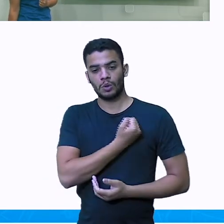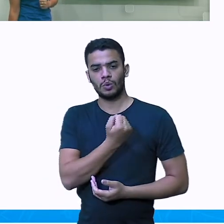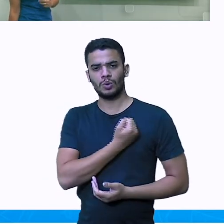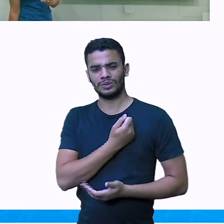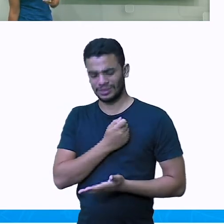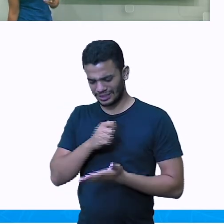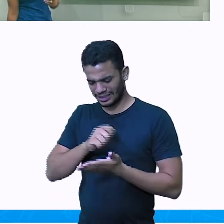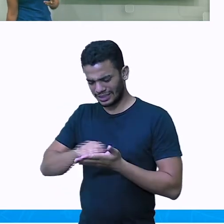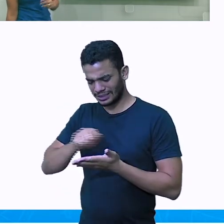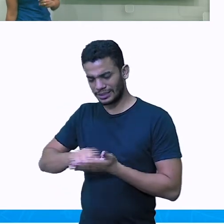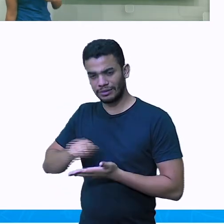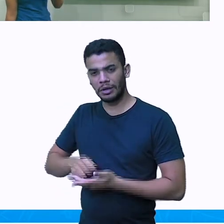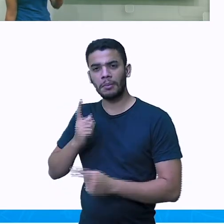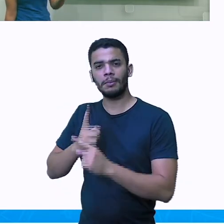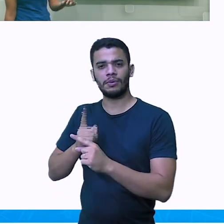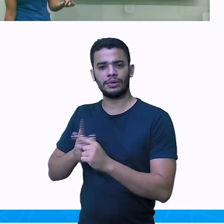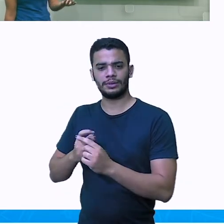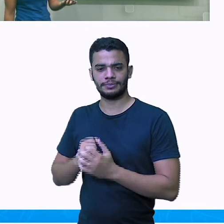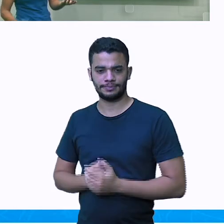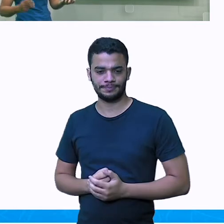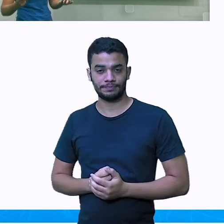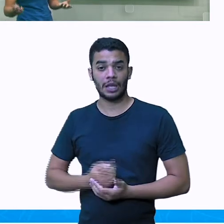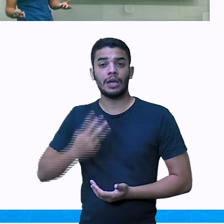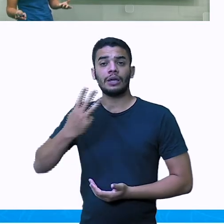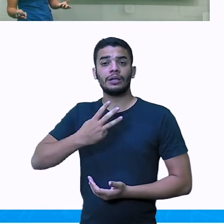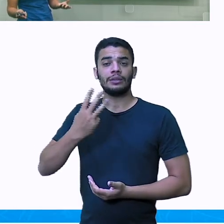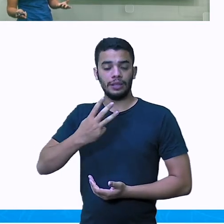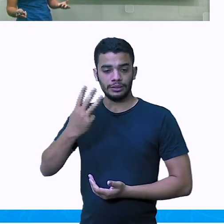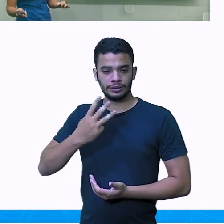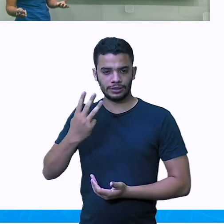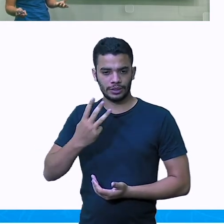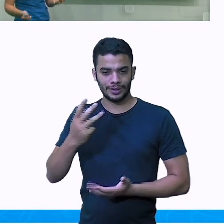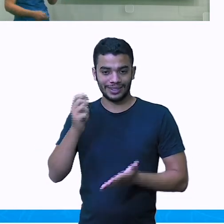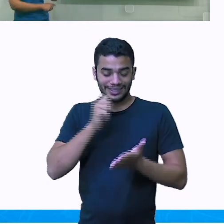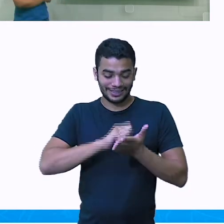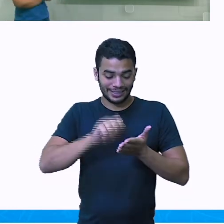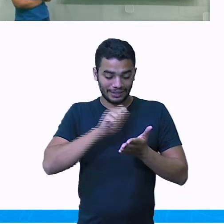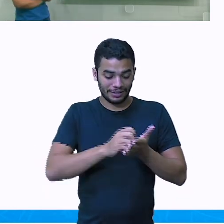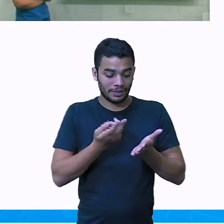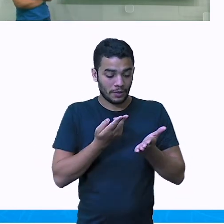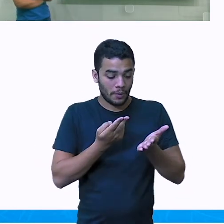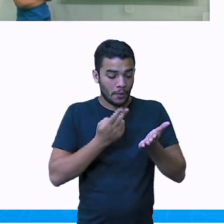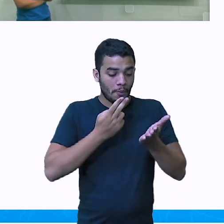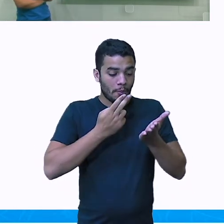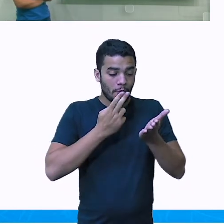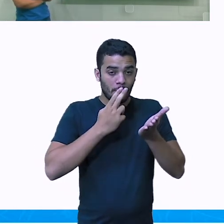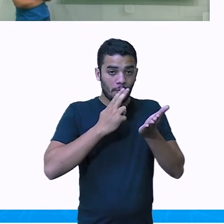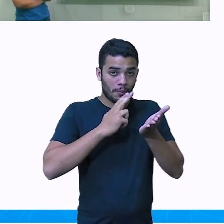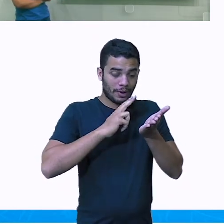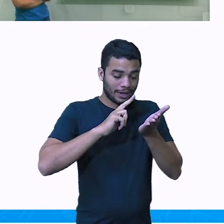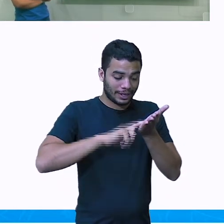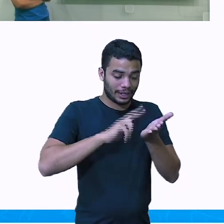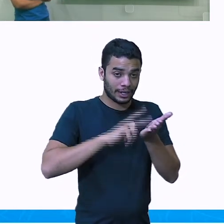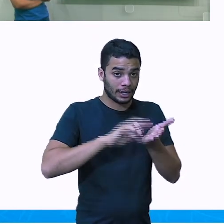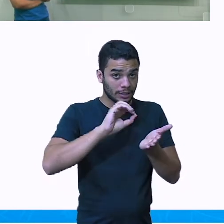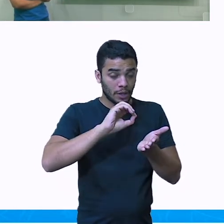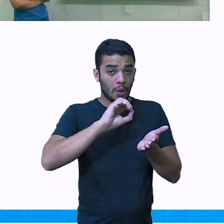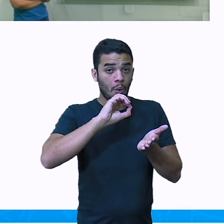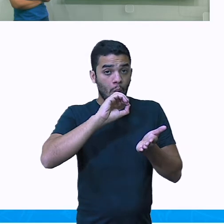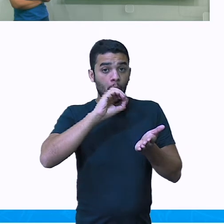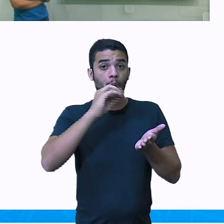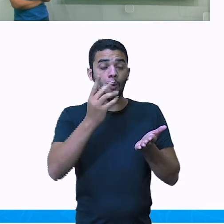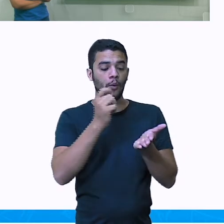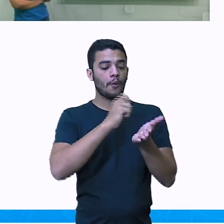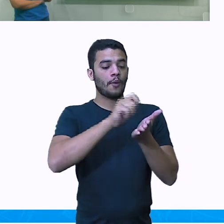3, ele está escrevendo uma carta ou um bilhete? Pensaram aí? Vamos